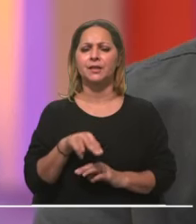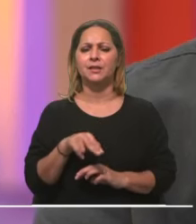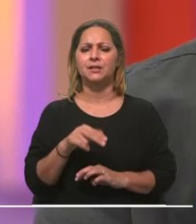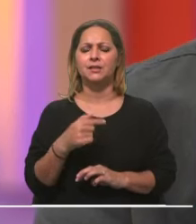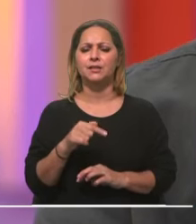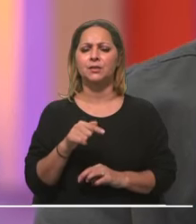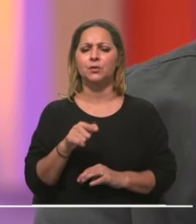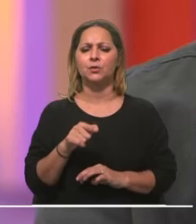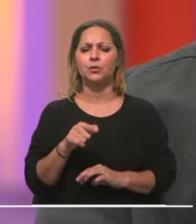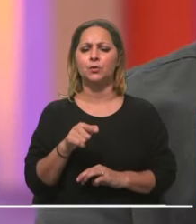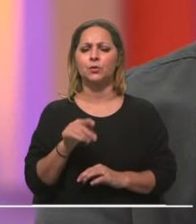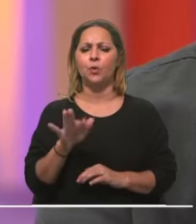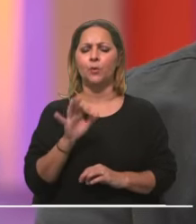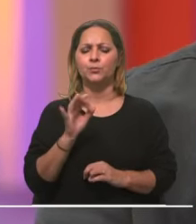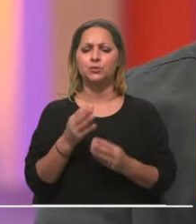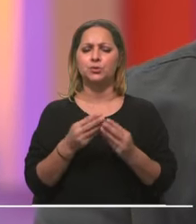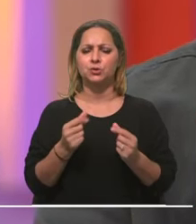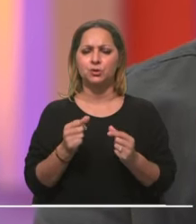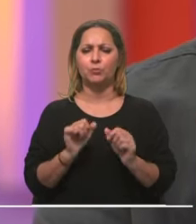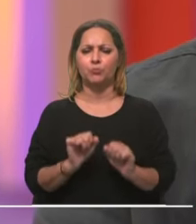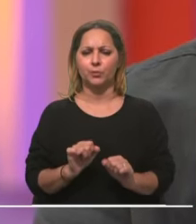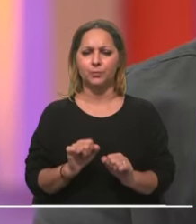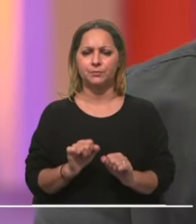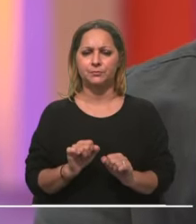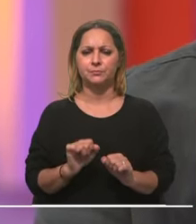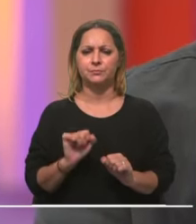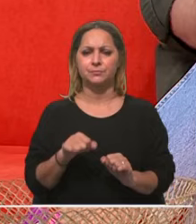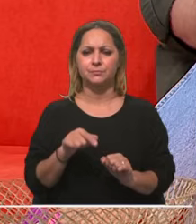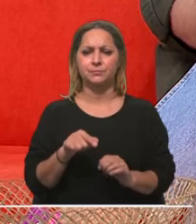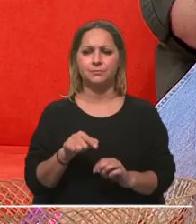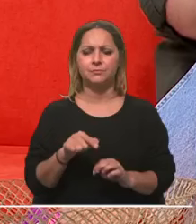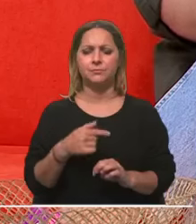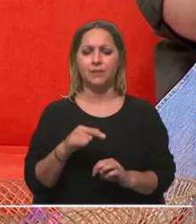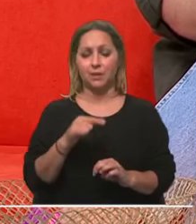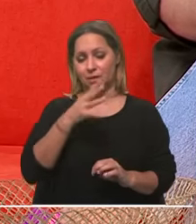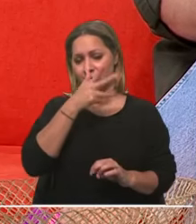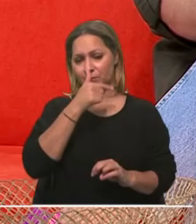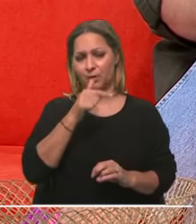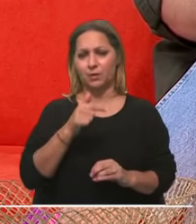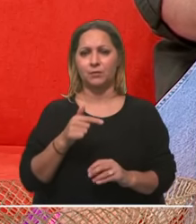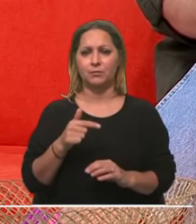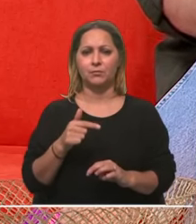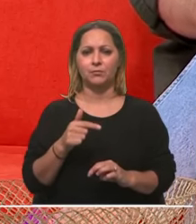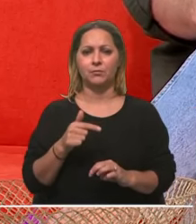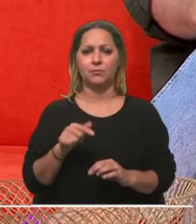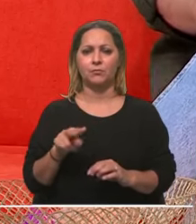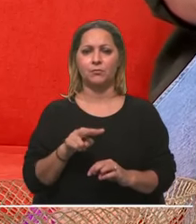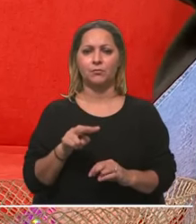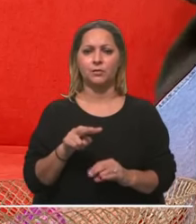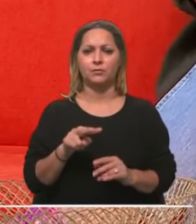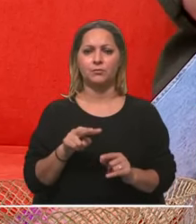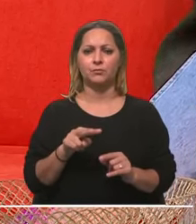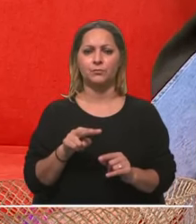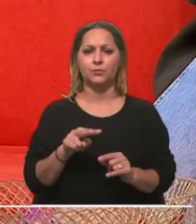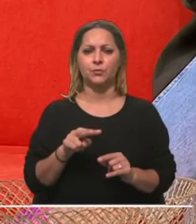tem opções de estilo muito próprias sim e que infelizmente agora Talvez se vocês estão a fazer aí